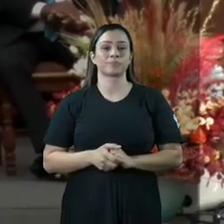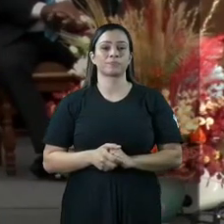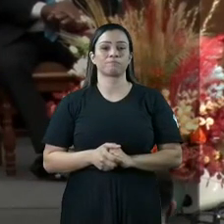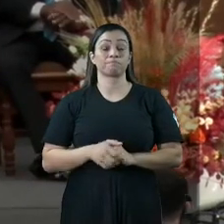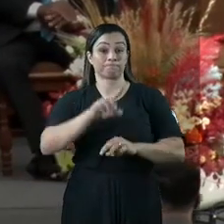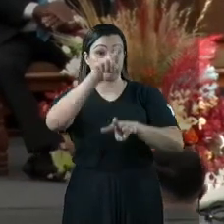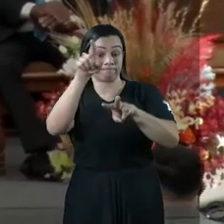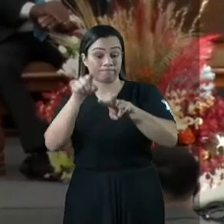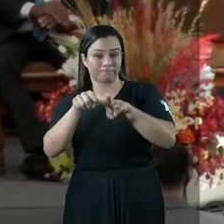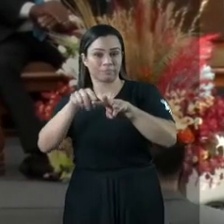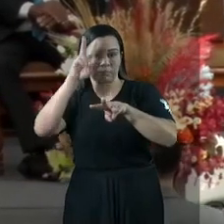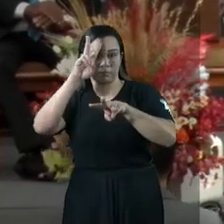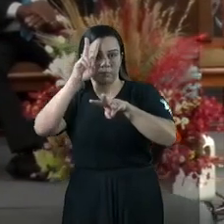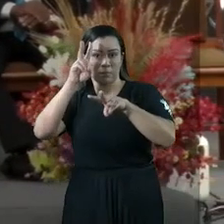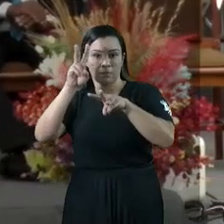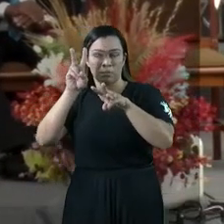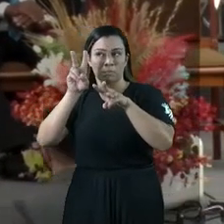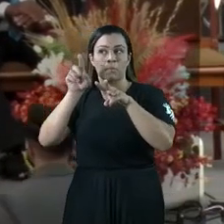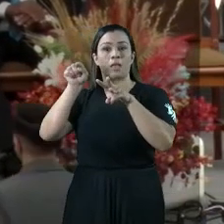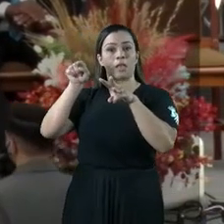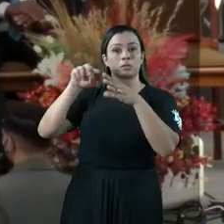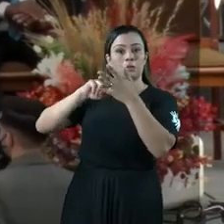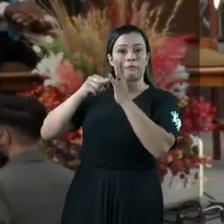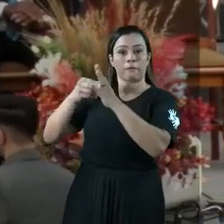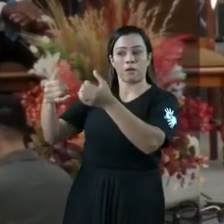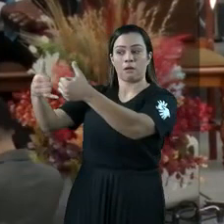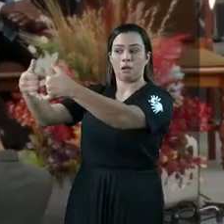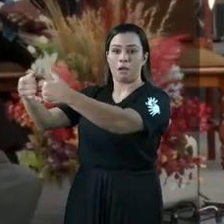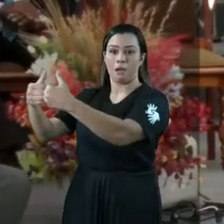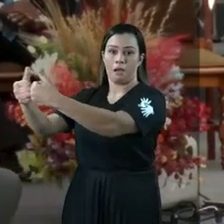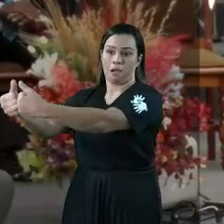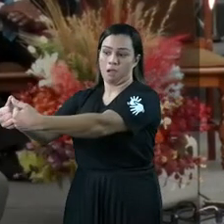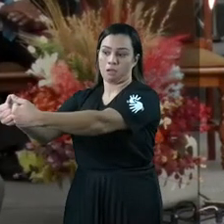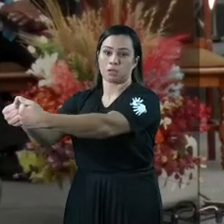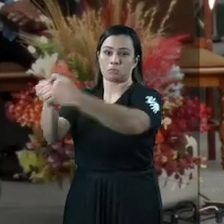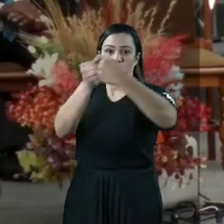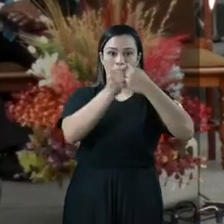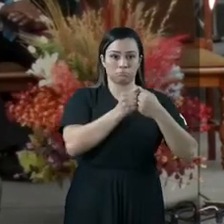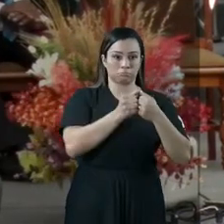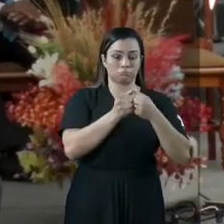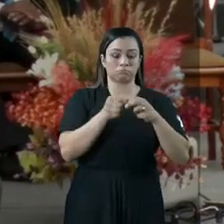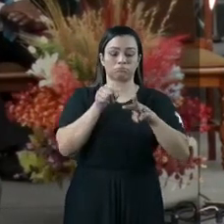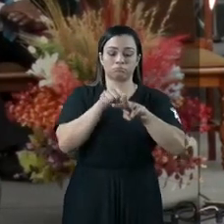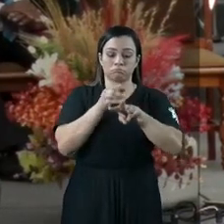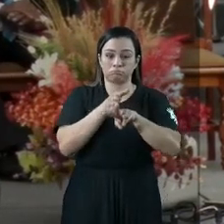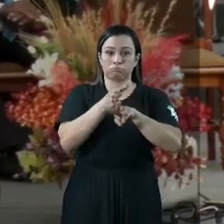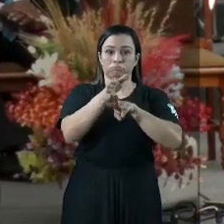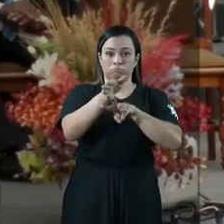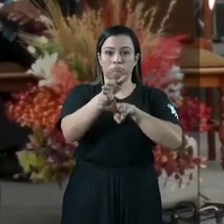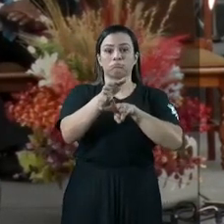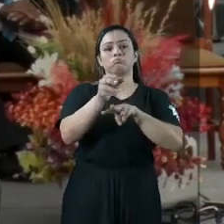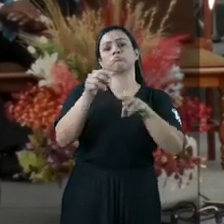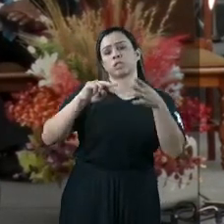arca em Jerusalém. Depois da segunda visão interpretativa, que é cristã escatológica, que fala das duas entradas do Rei